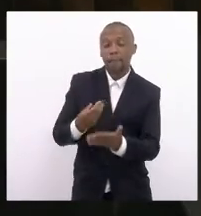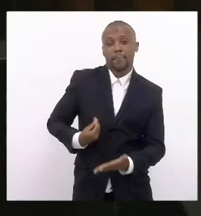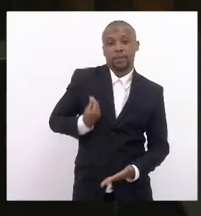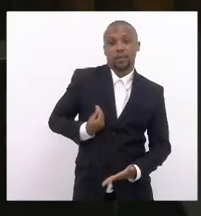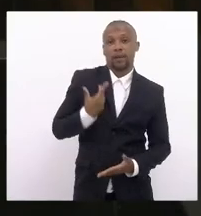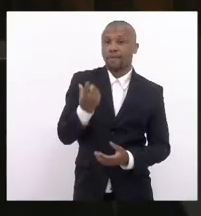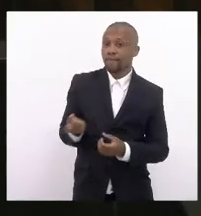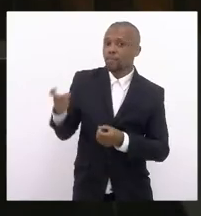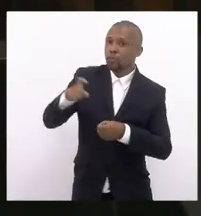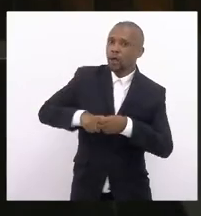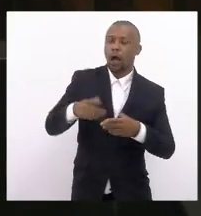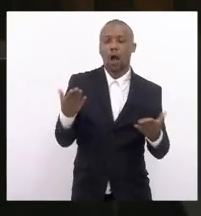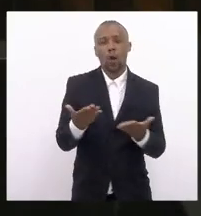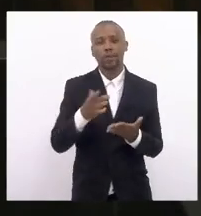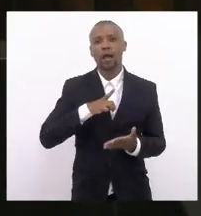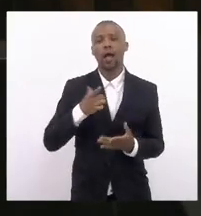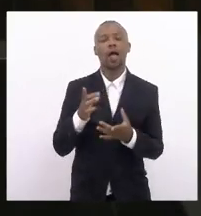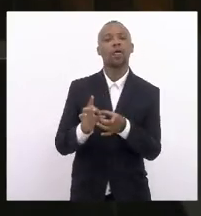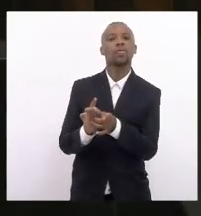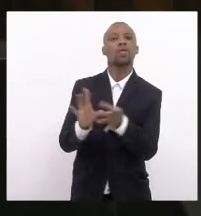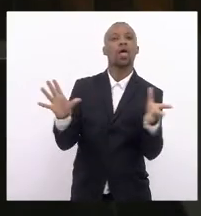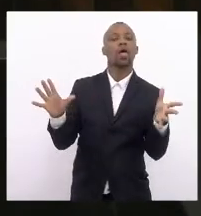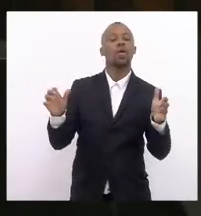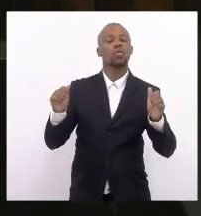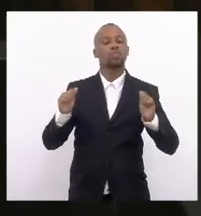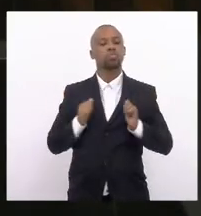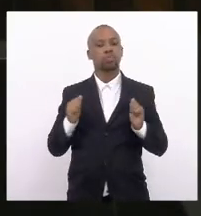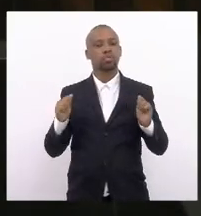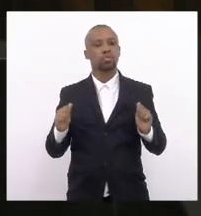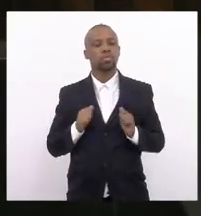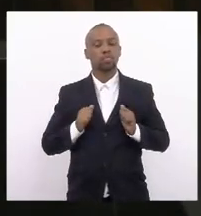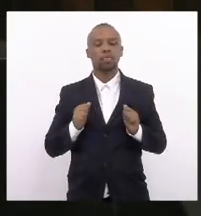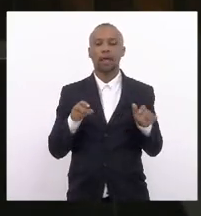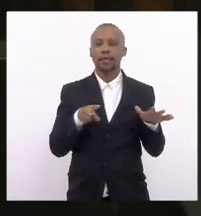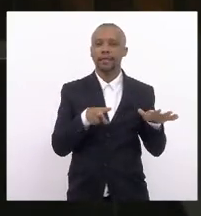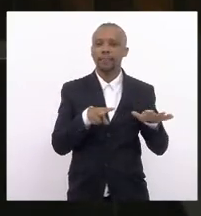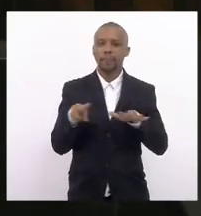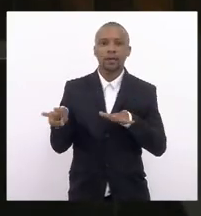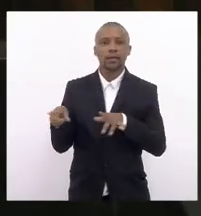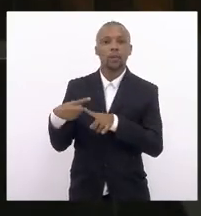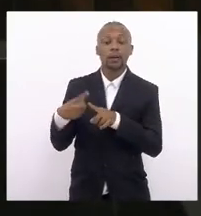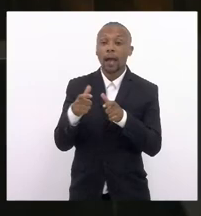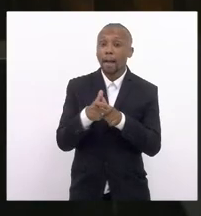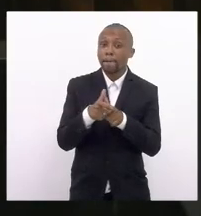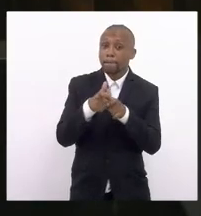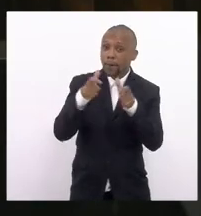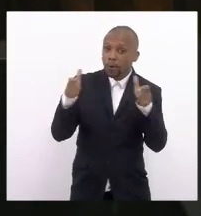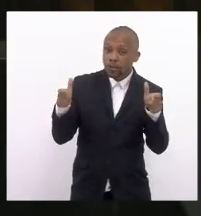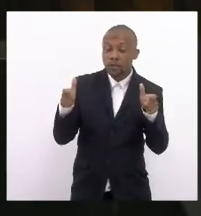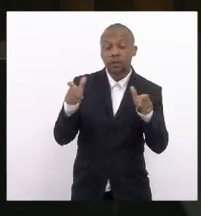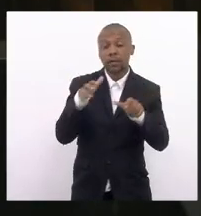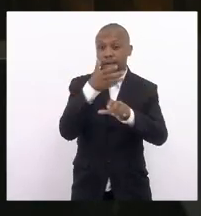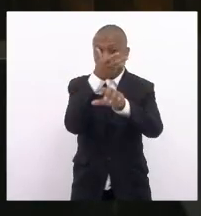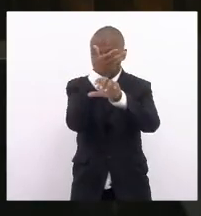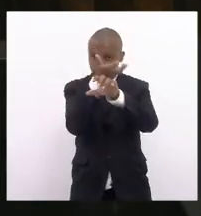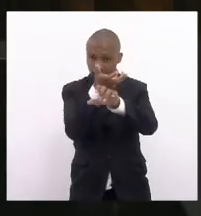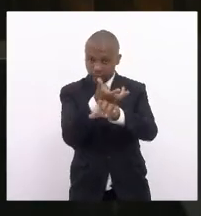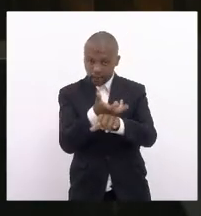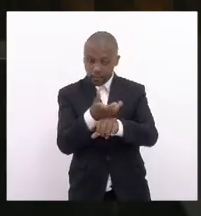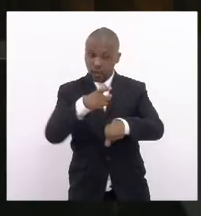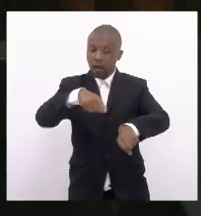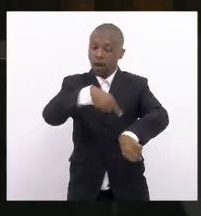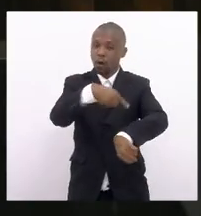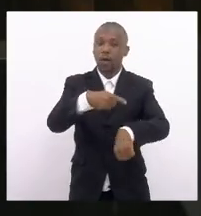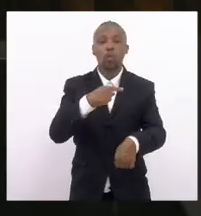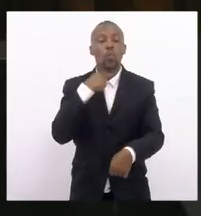e estão lá, soltos no pátio, há semanas, porque não tem uma parte enorme da carga horária das disciplinas, porque não